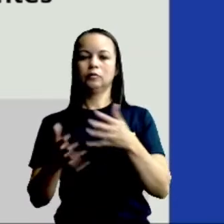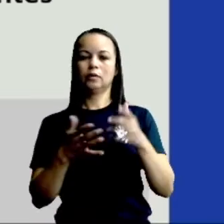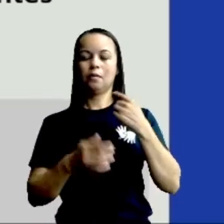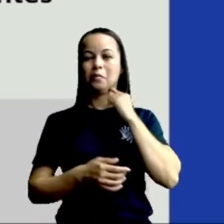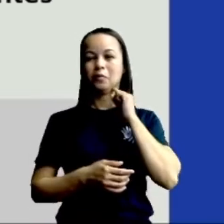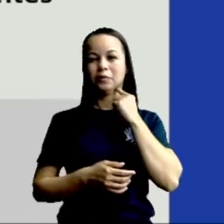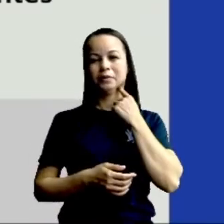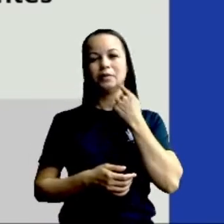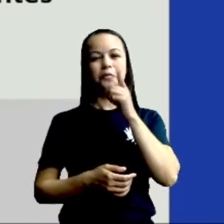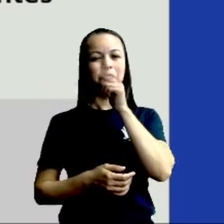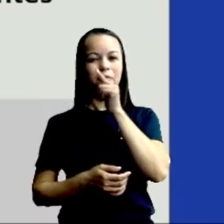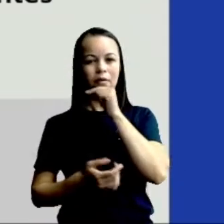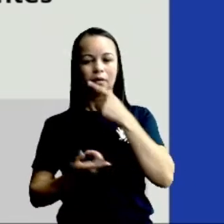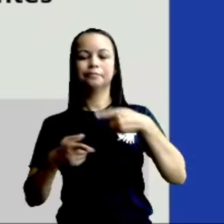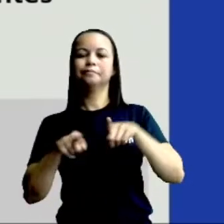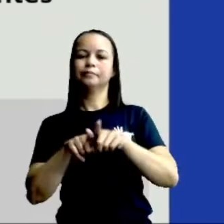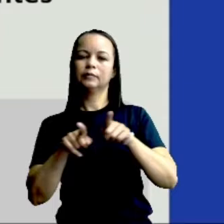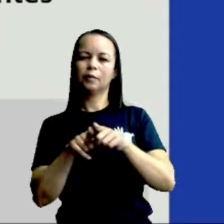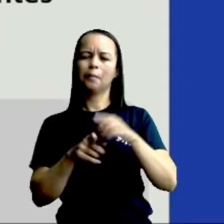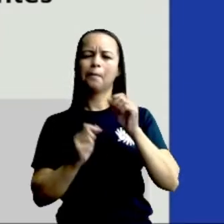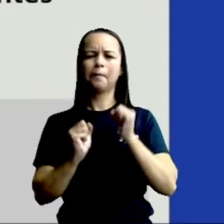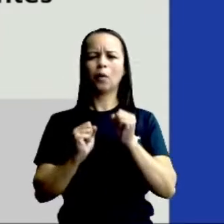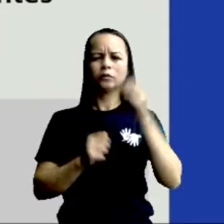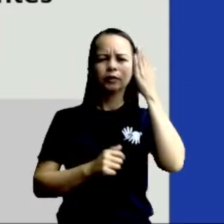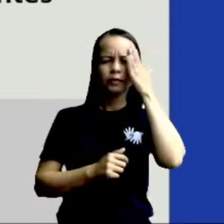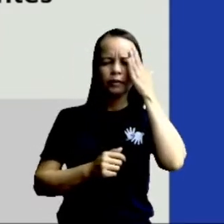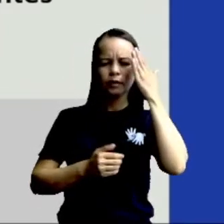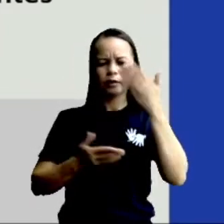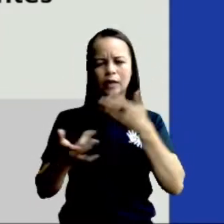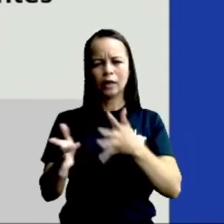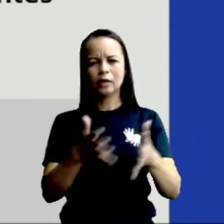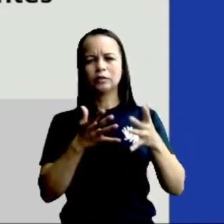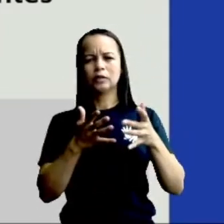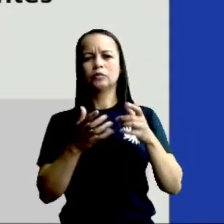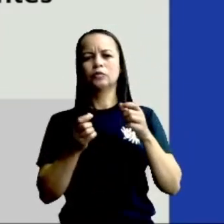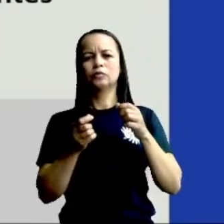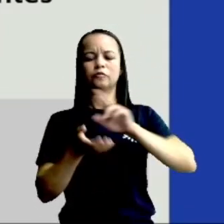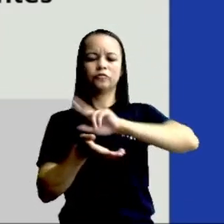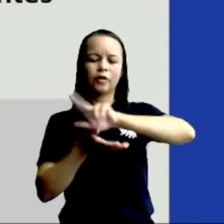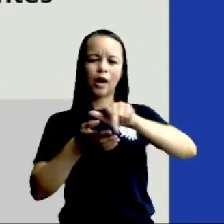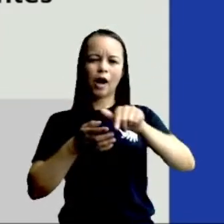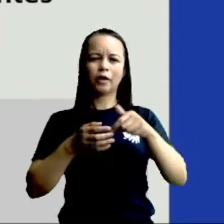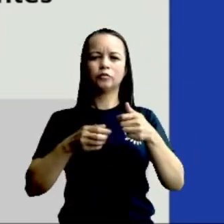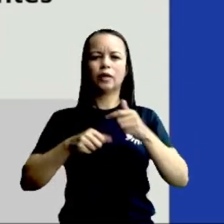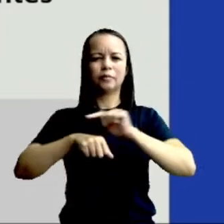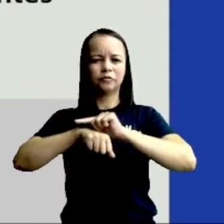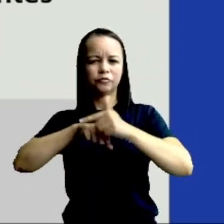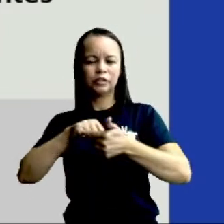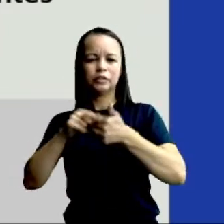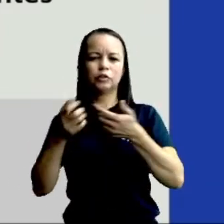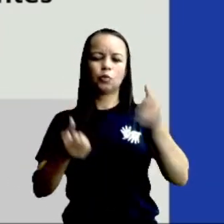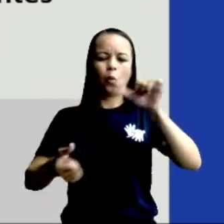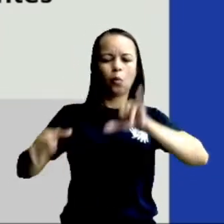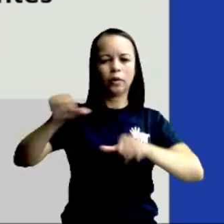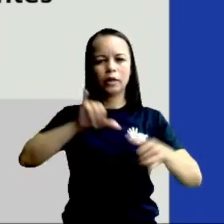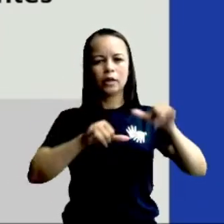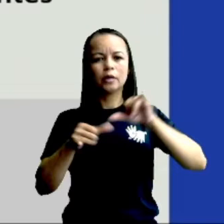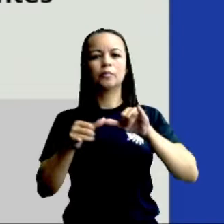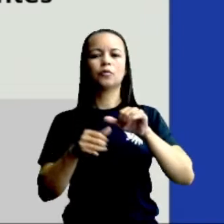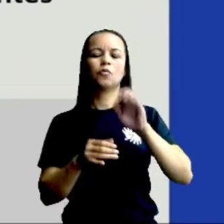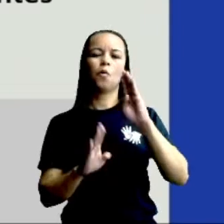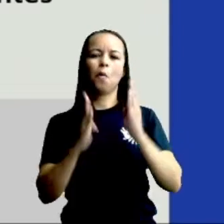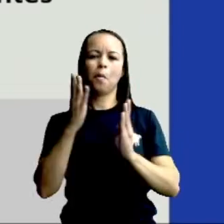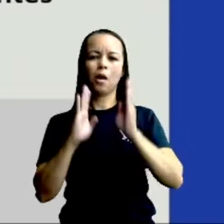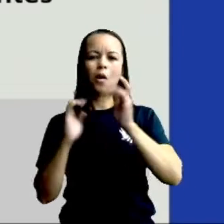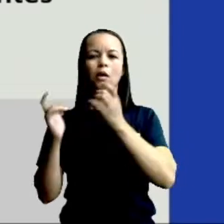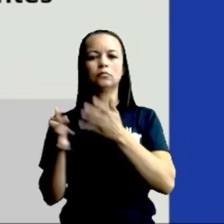pode ser entendida como a contaminação de corpos hídricos por elementos físicos, químicos e biológicos,